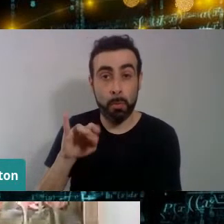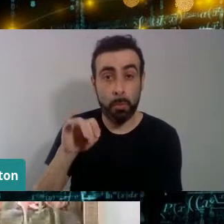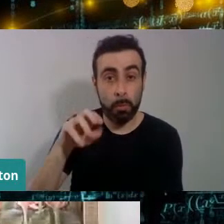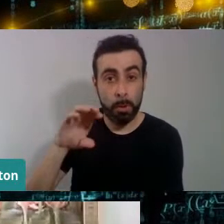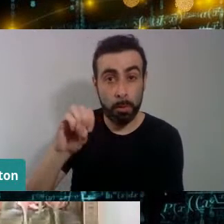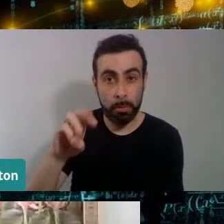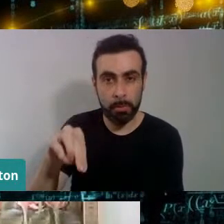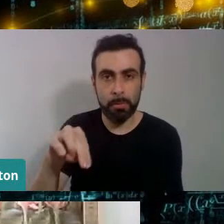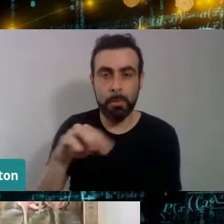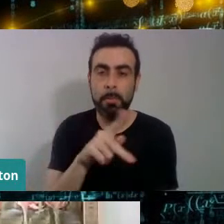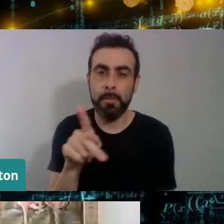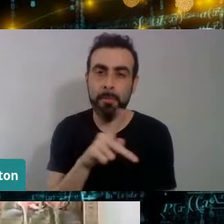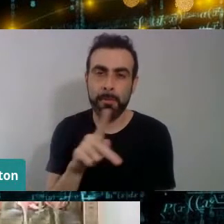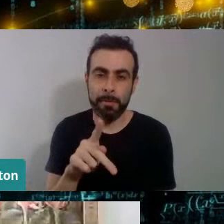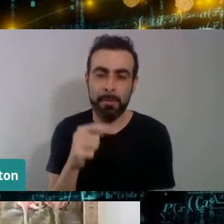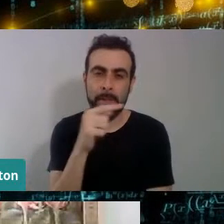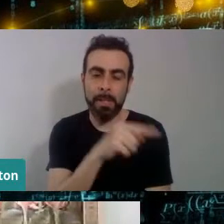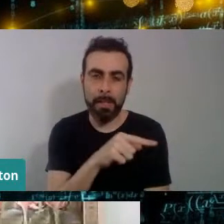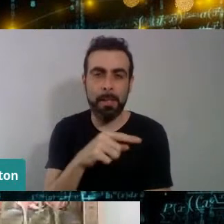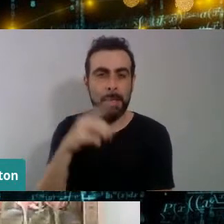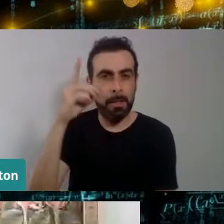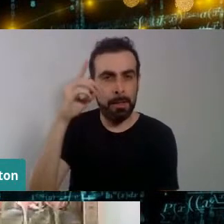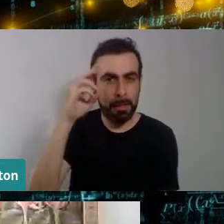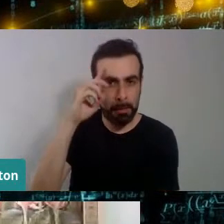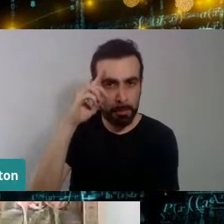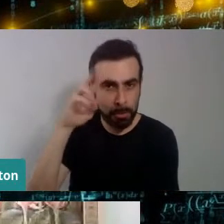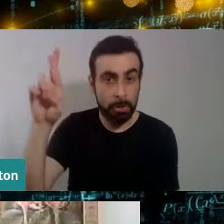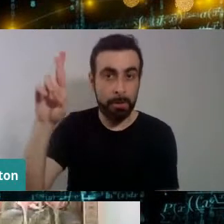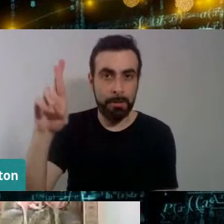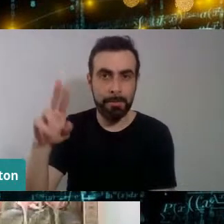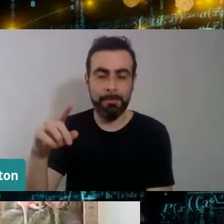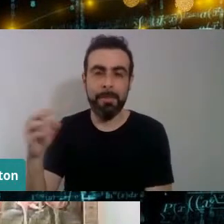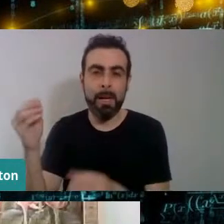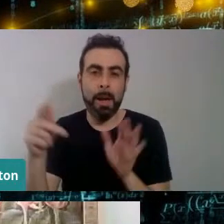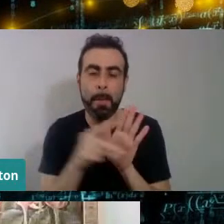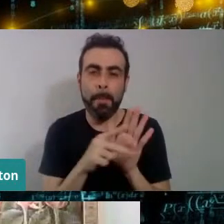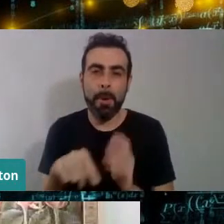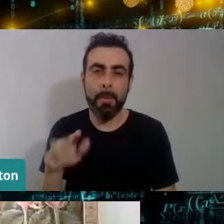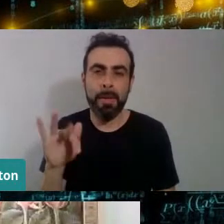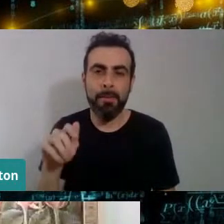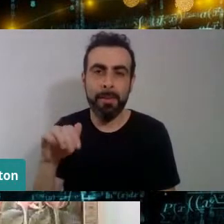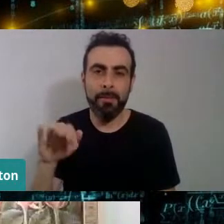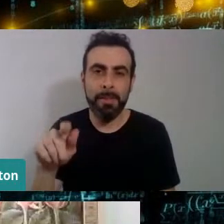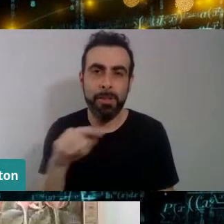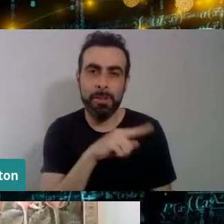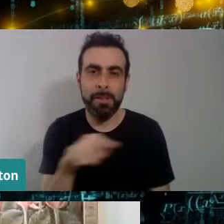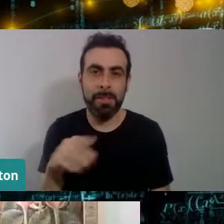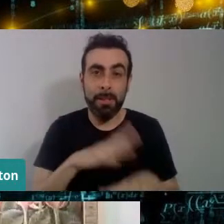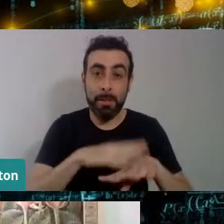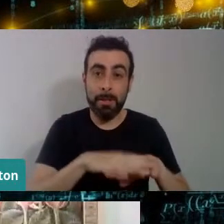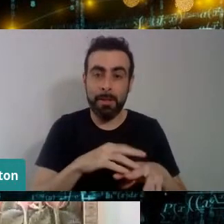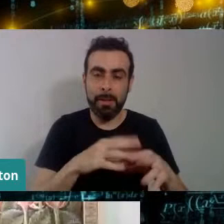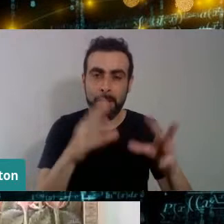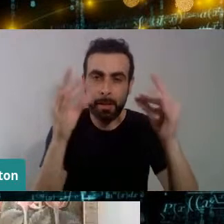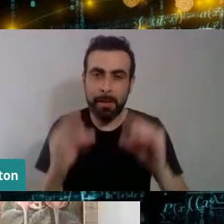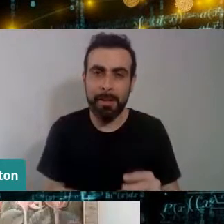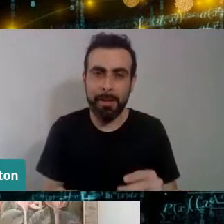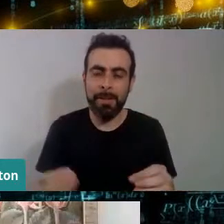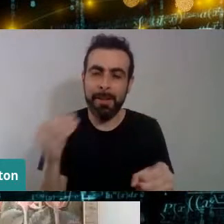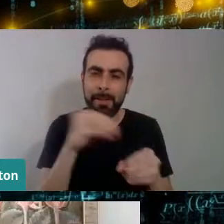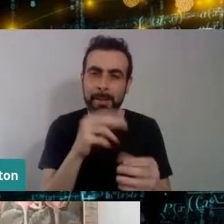era o diretor da Faficha e tinha matéria, geometria descritiva e desenho geométrico, tinha